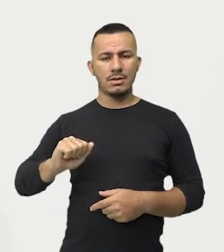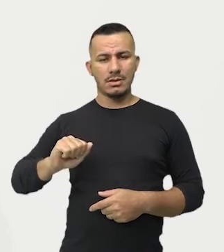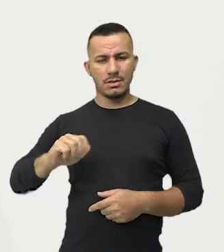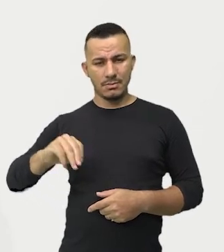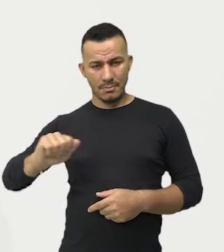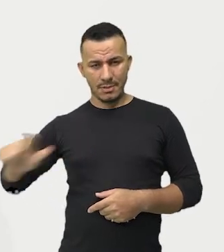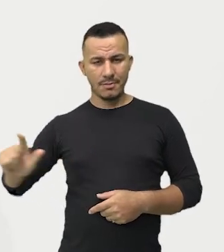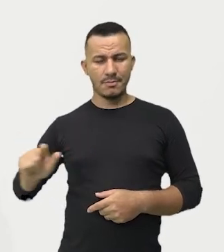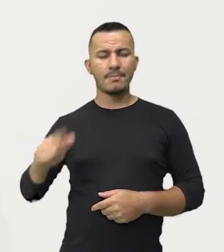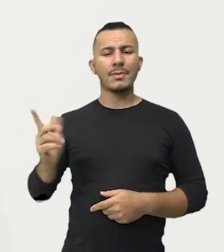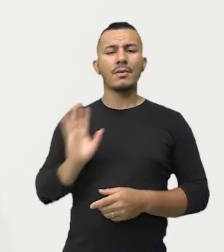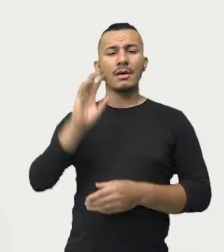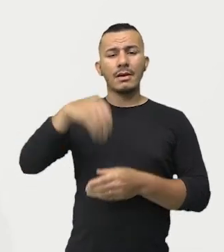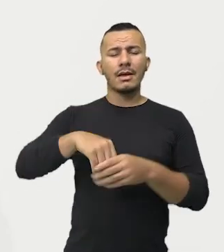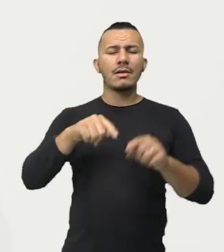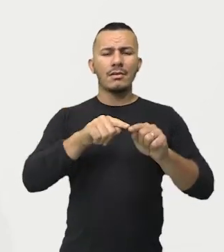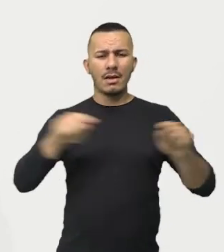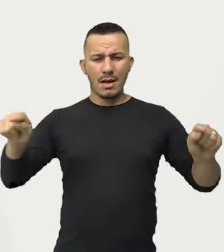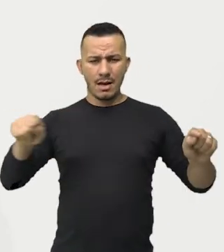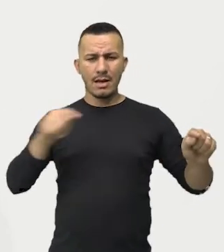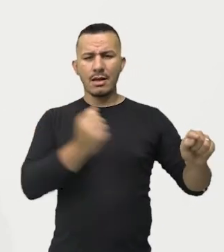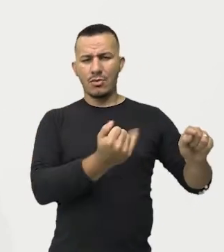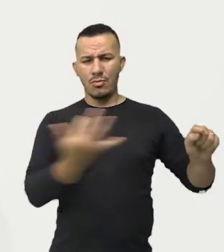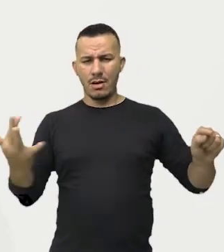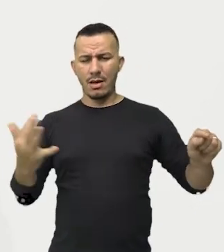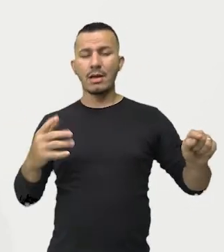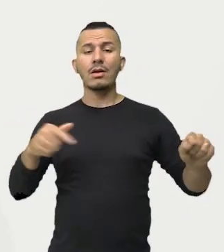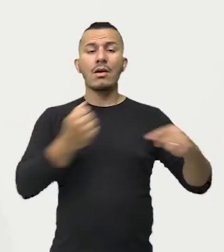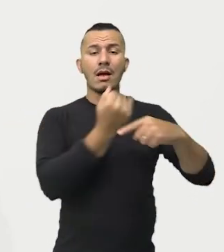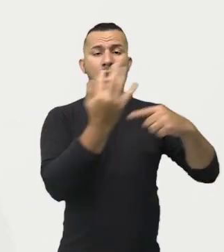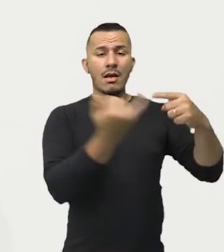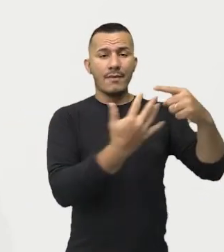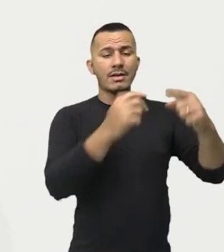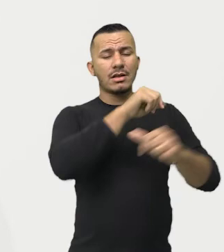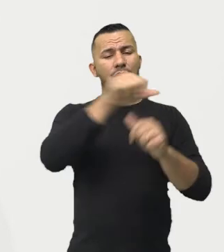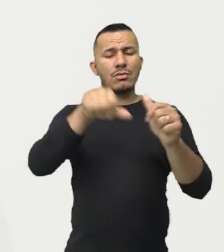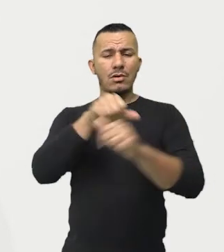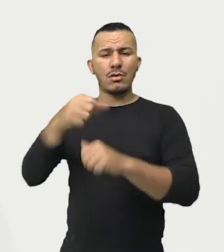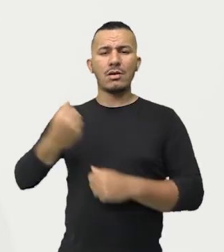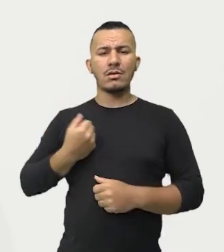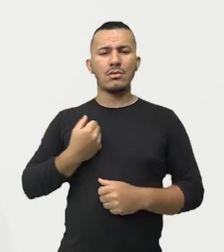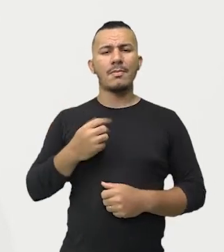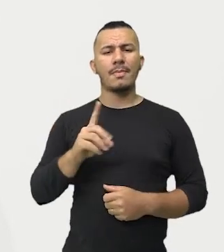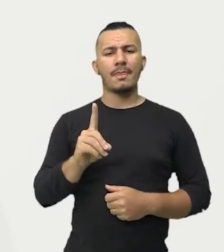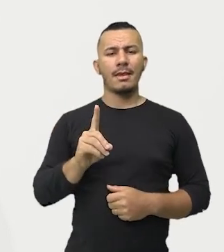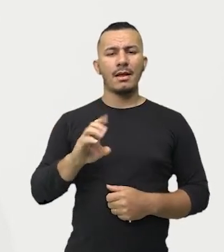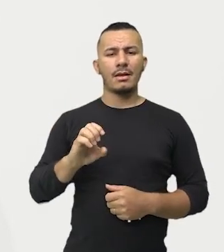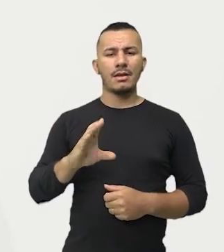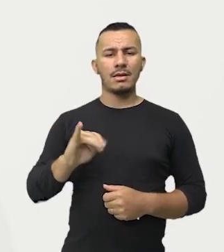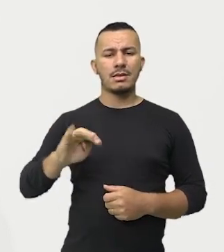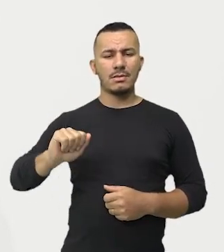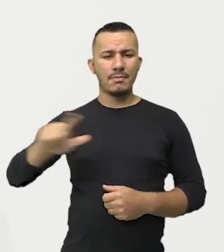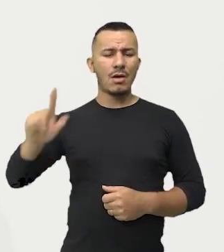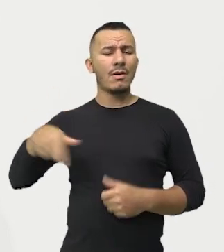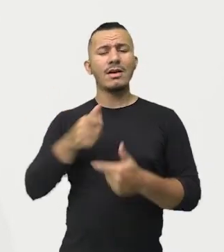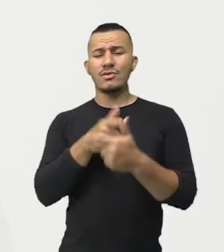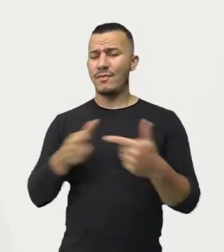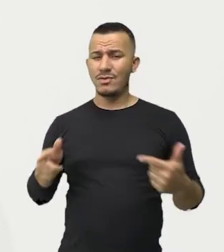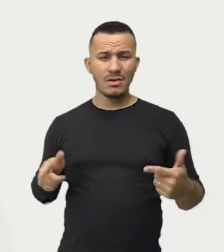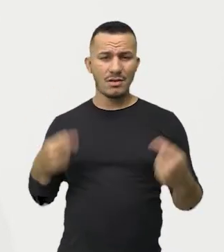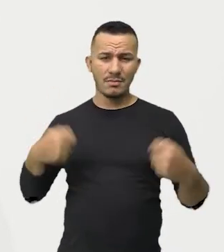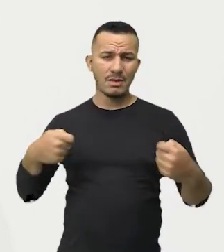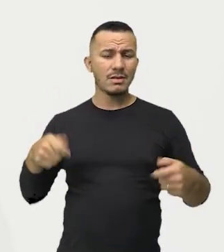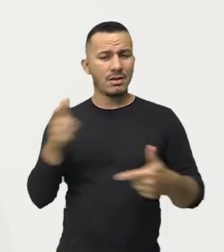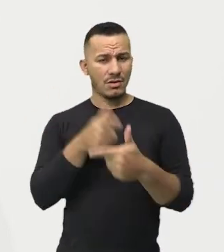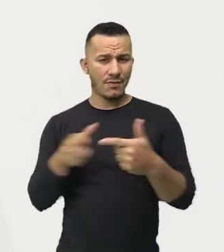reta numérica, devemos transformar as frações em um número decimal. O número decimal, pessoal, é dividir as frações, tá?